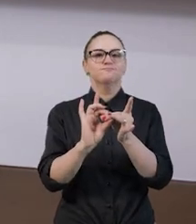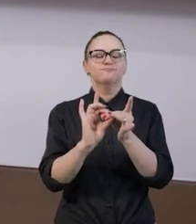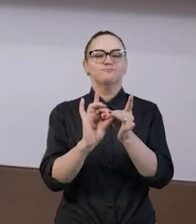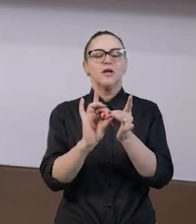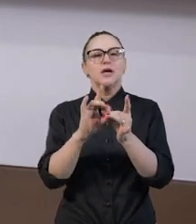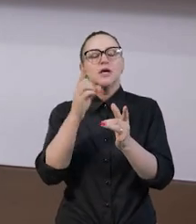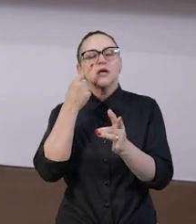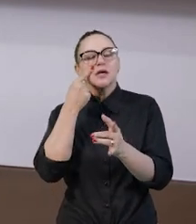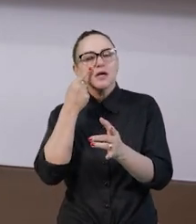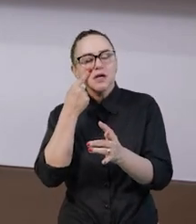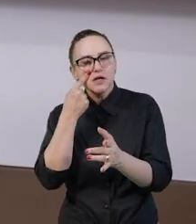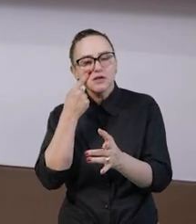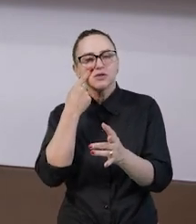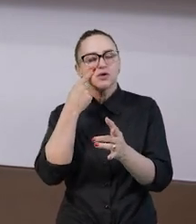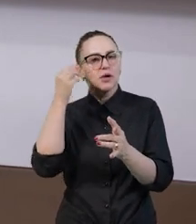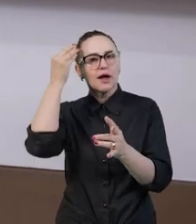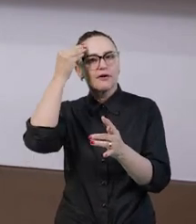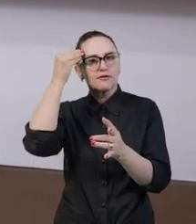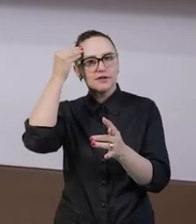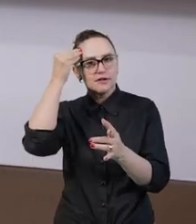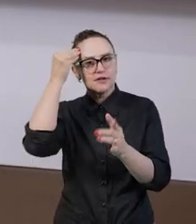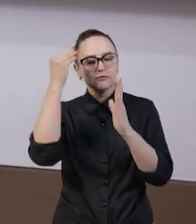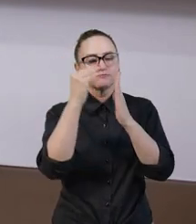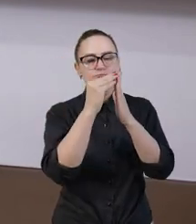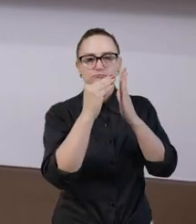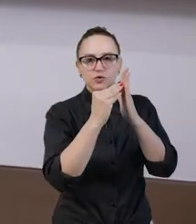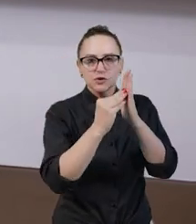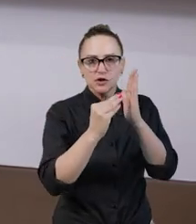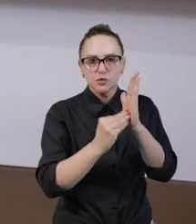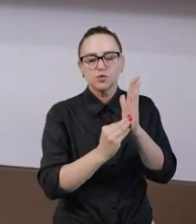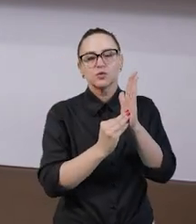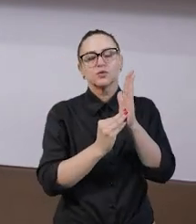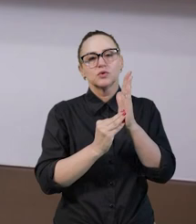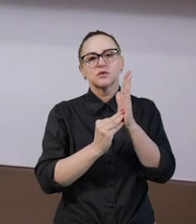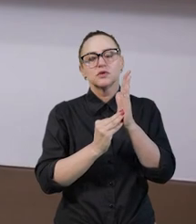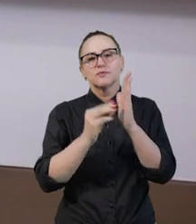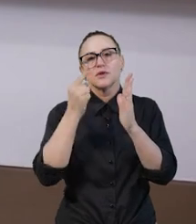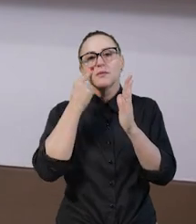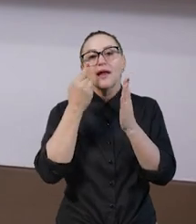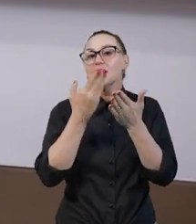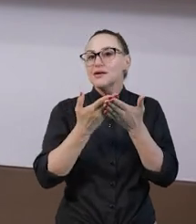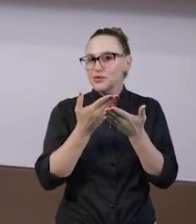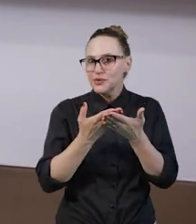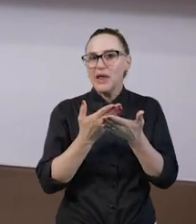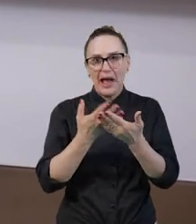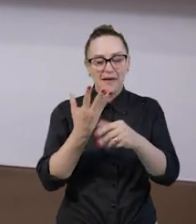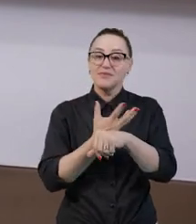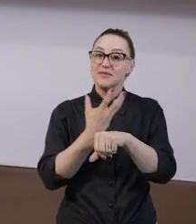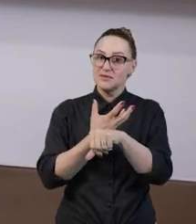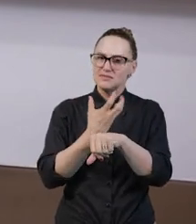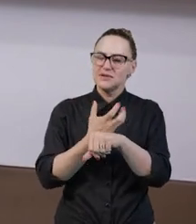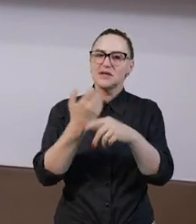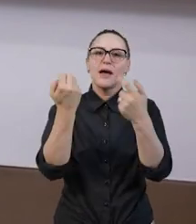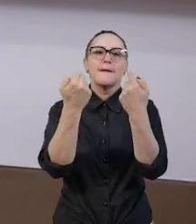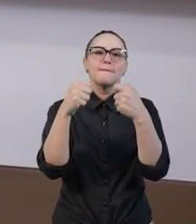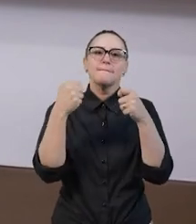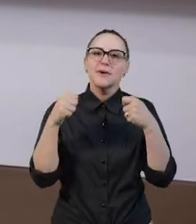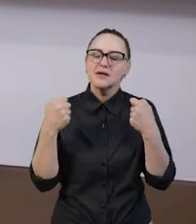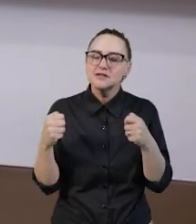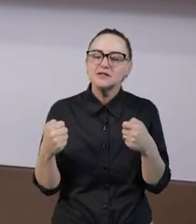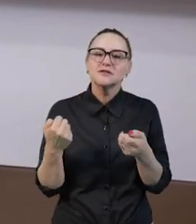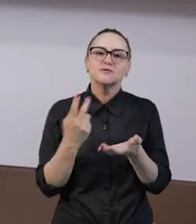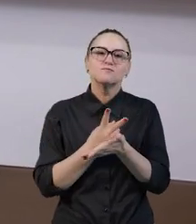crítico acerca dos conteúdos elencados para estudar nessa disciplina precisam ser